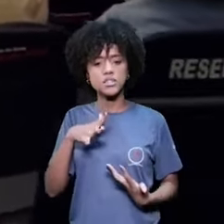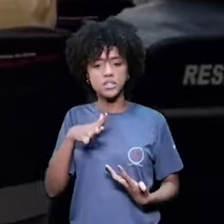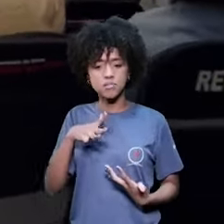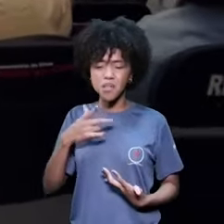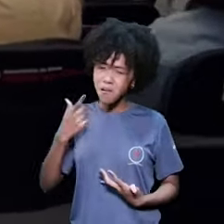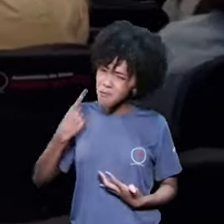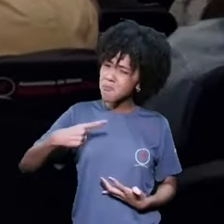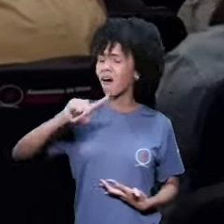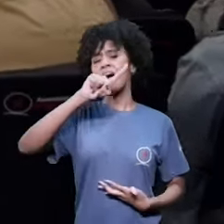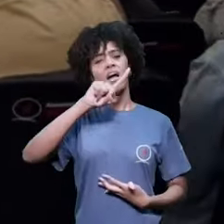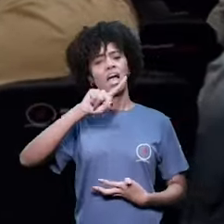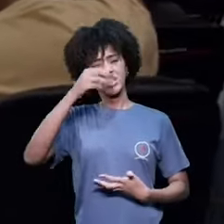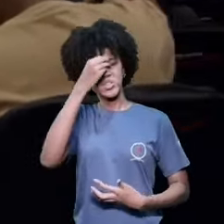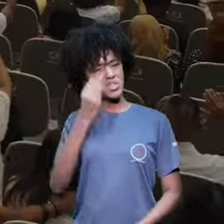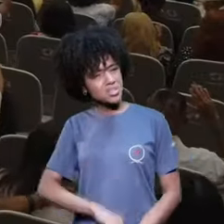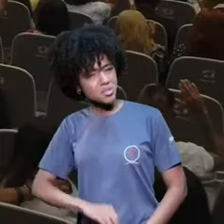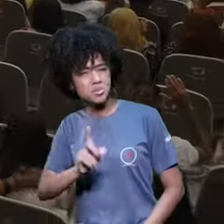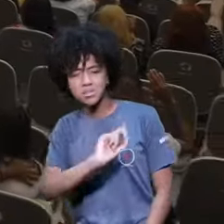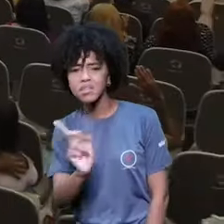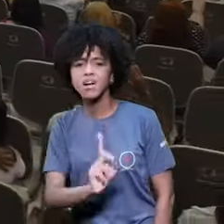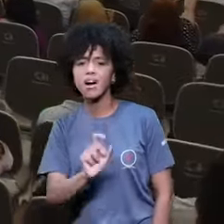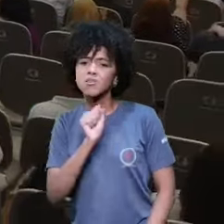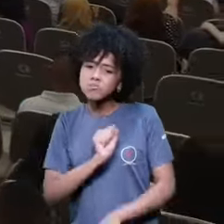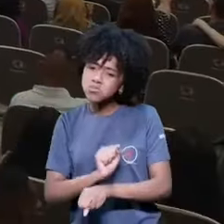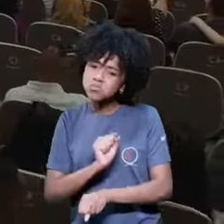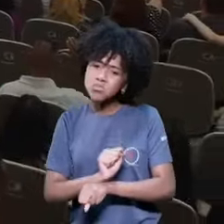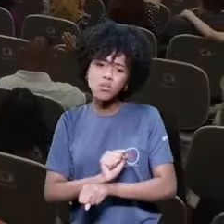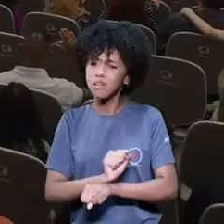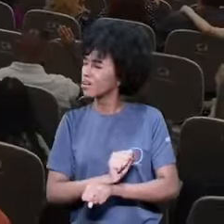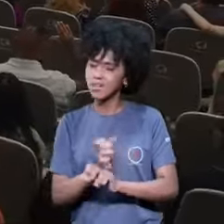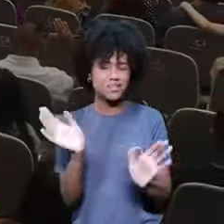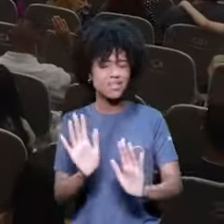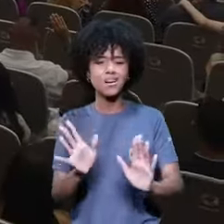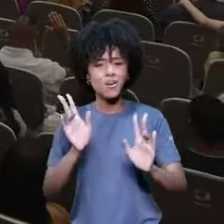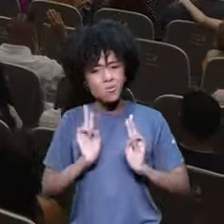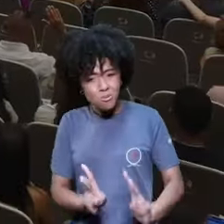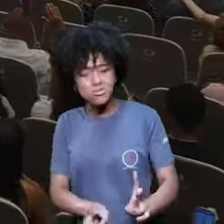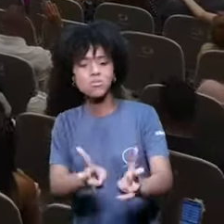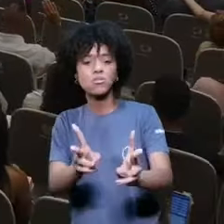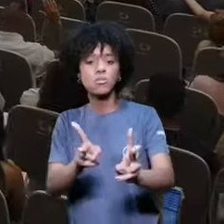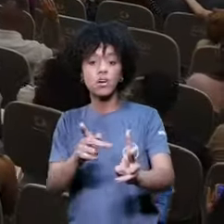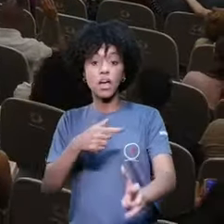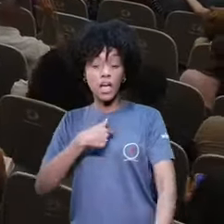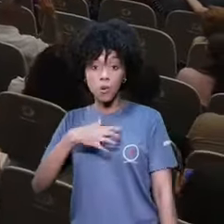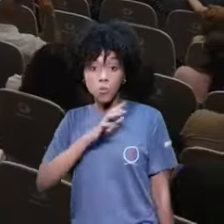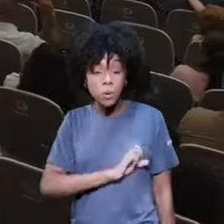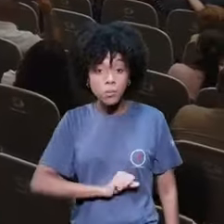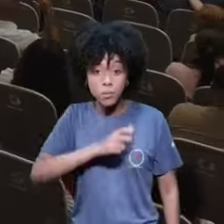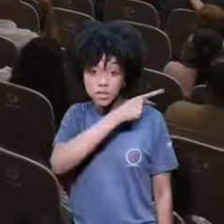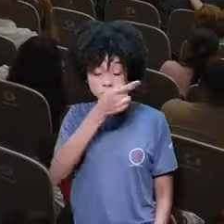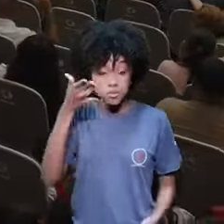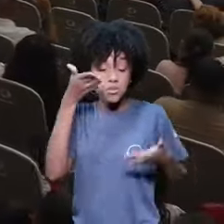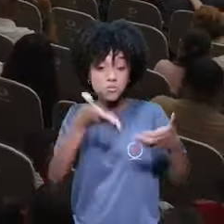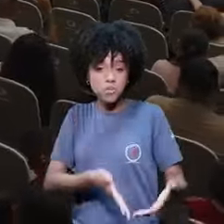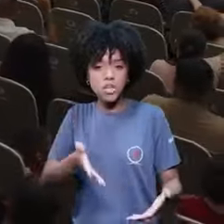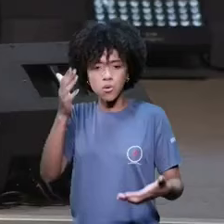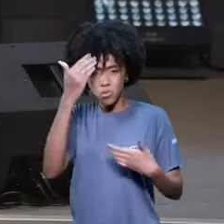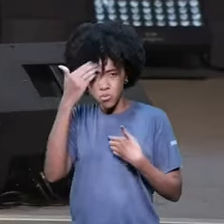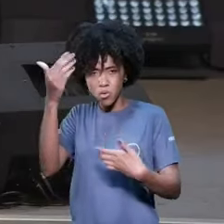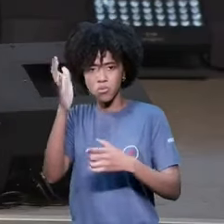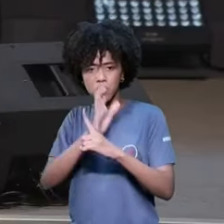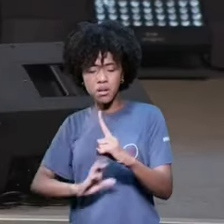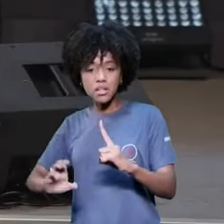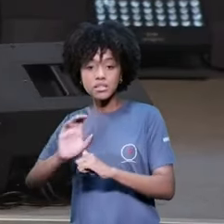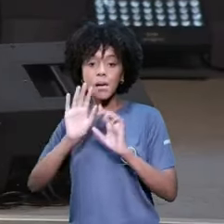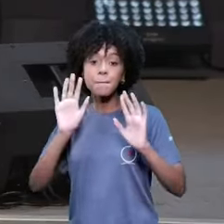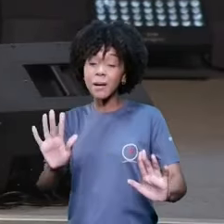não desista, não pare, vá correndo. Eu admiro gente que vem no culto para agradecer, mas eu admiro mais gente que vem por tudo